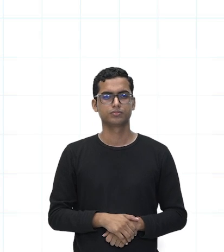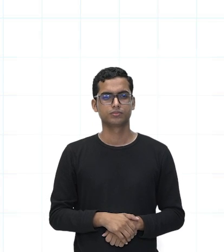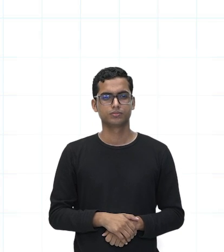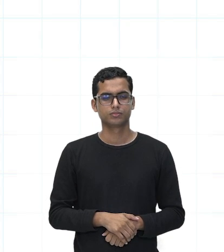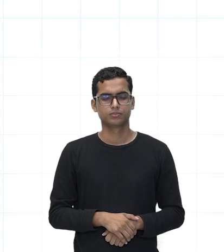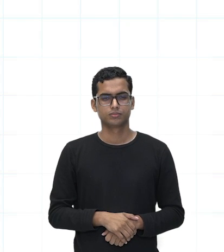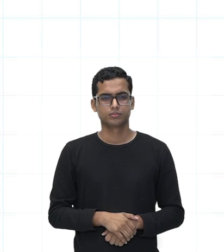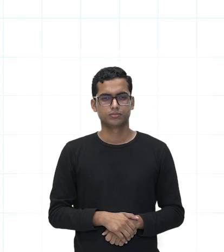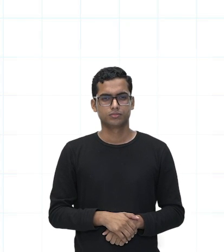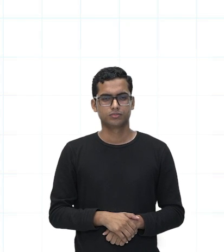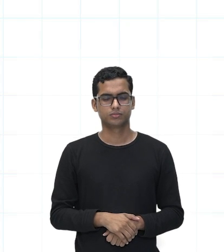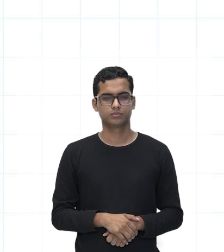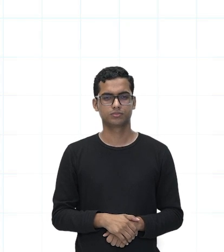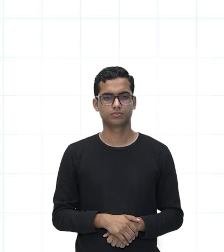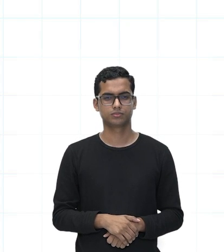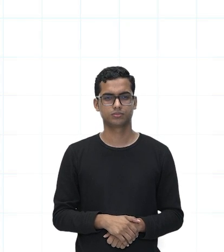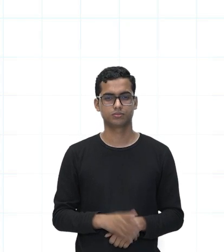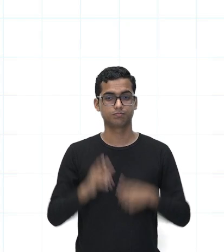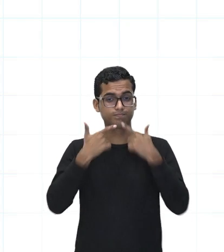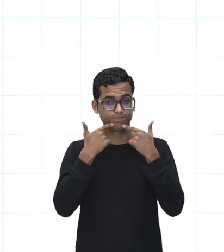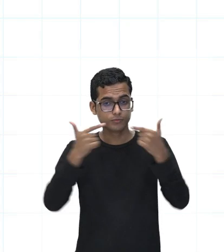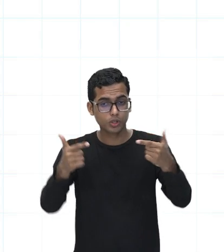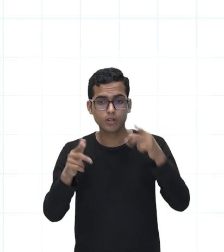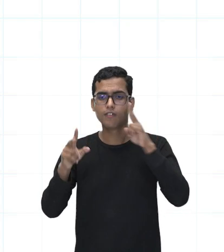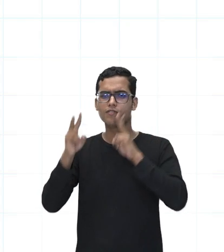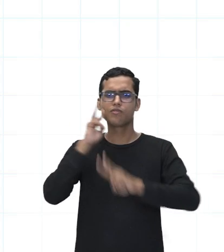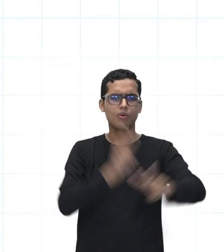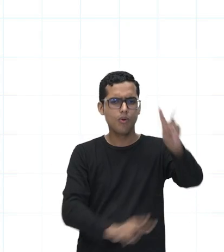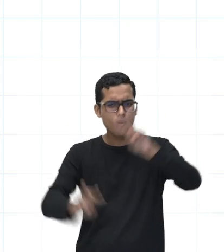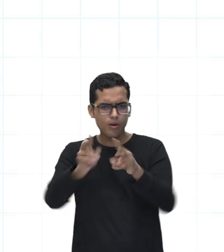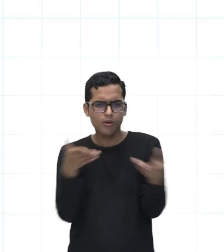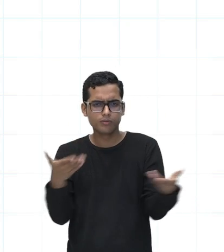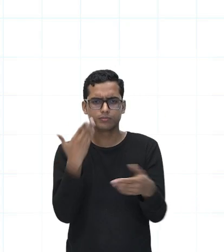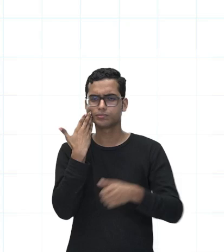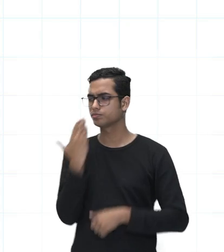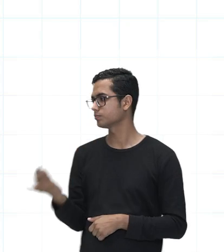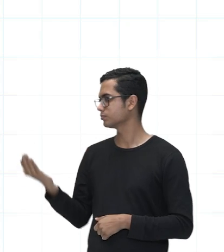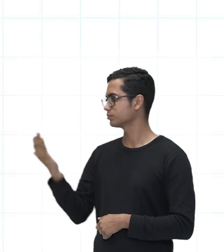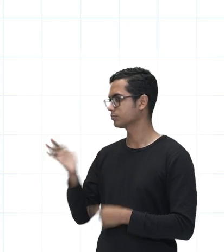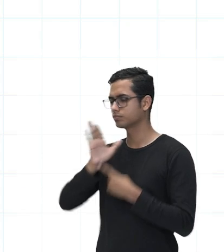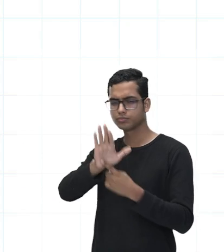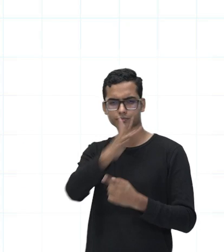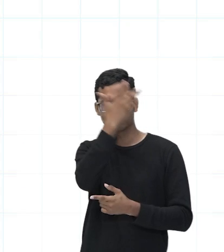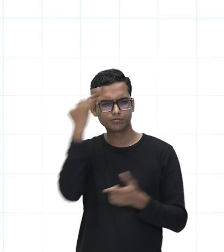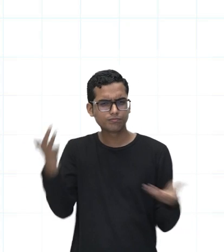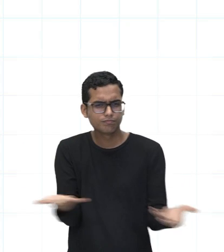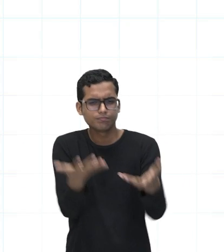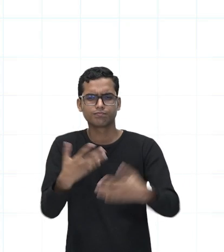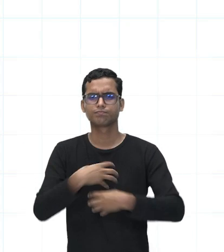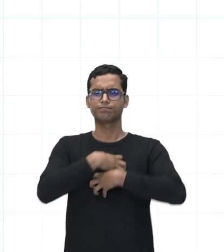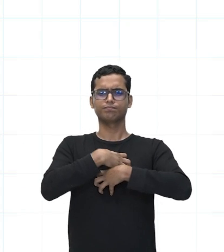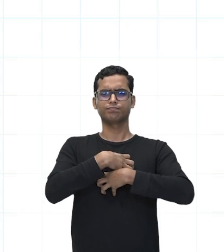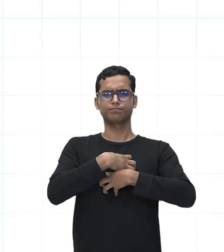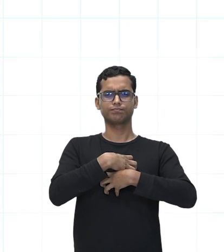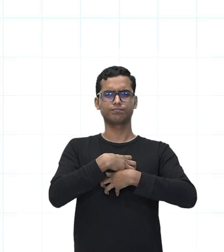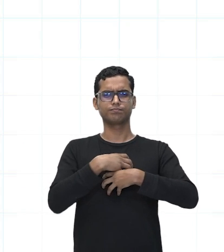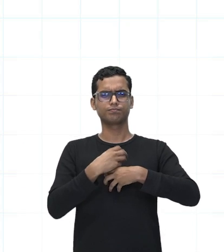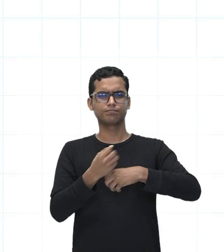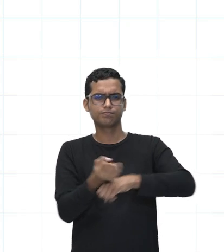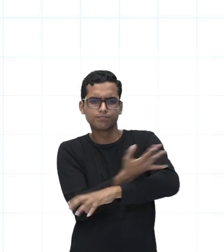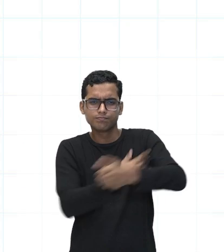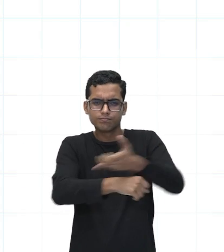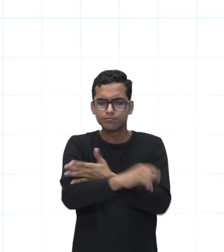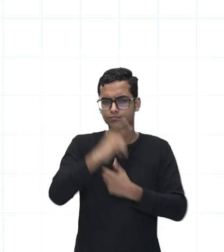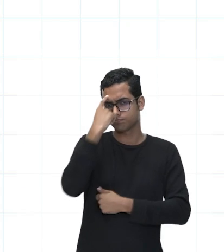visual. Bem, linguagem visual é simplesmente um fenômeno que conduz alguém a um sentimento, sensação ou